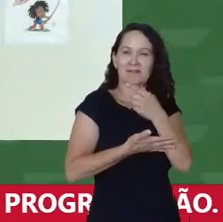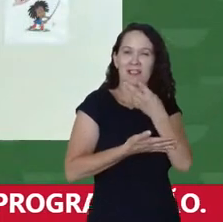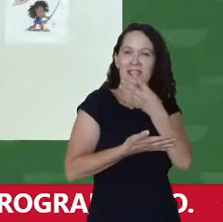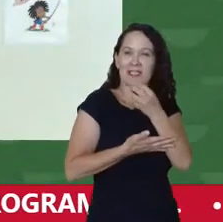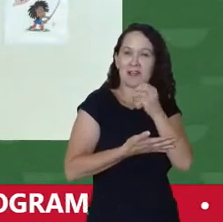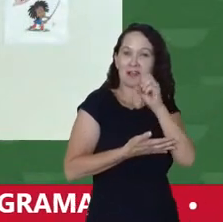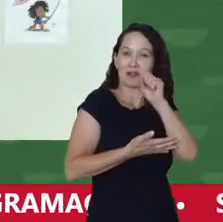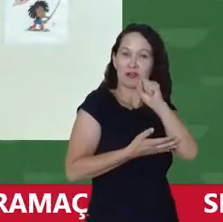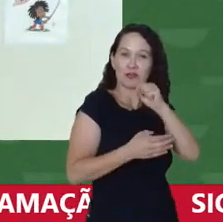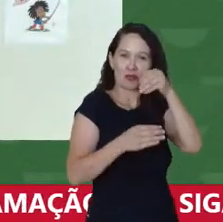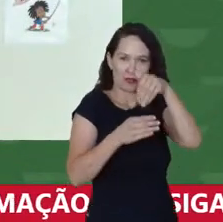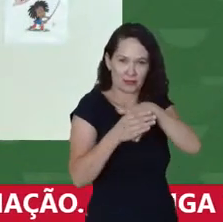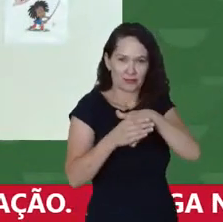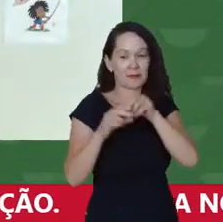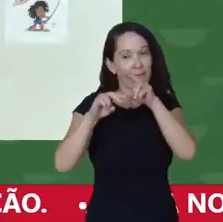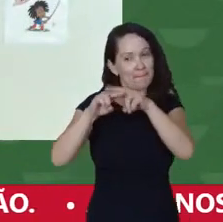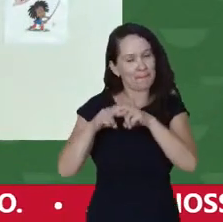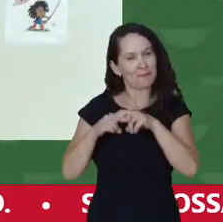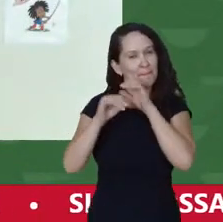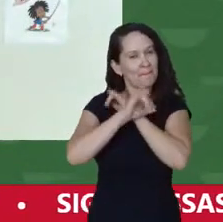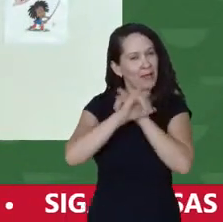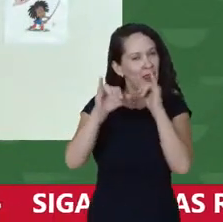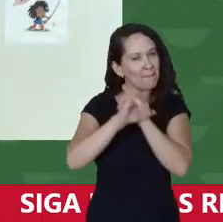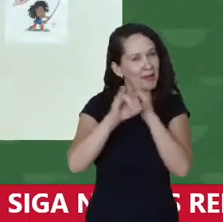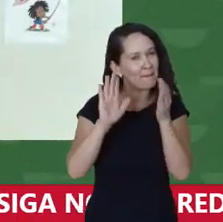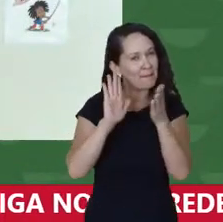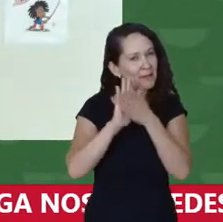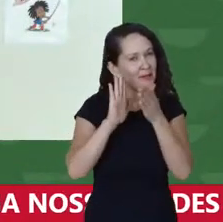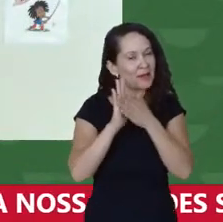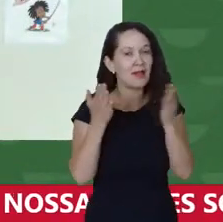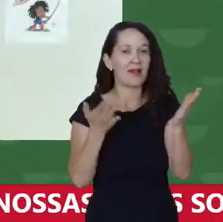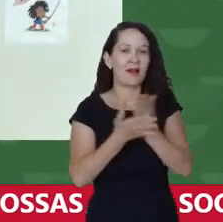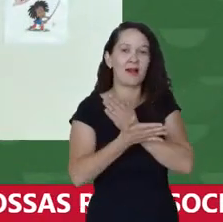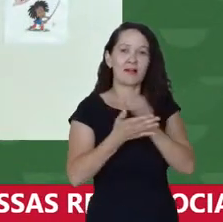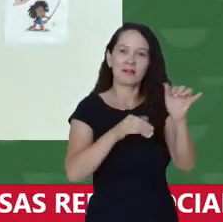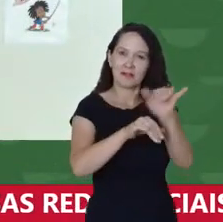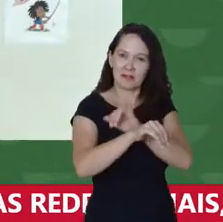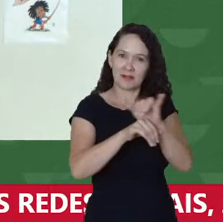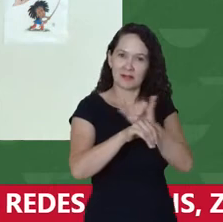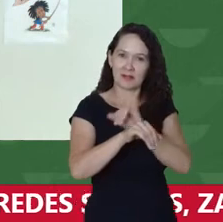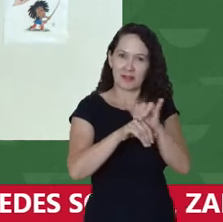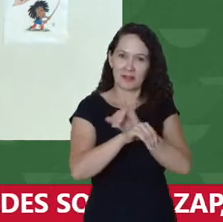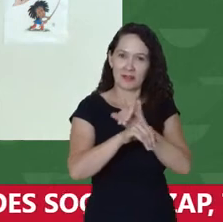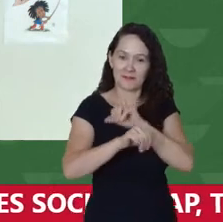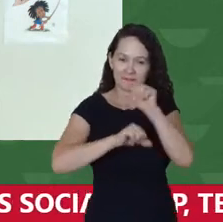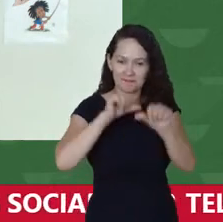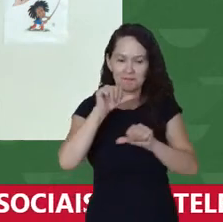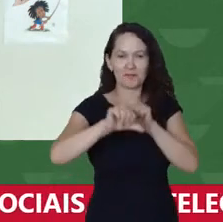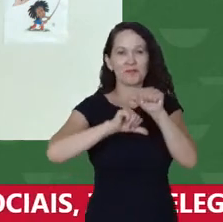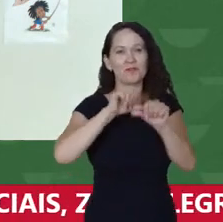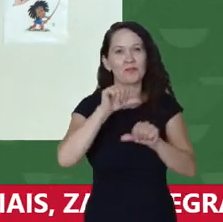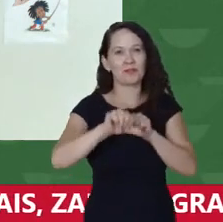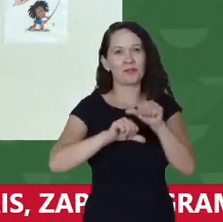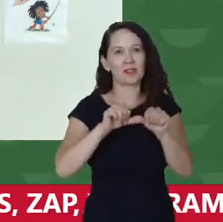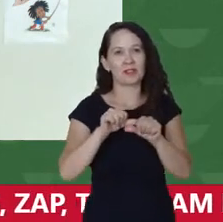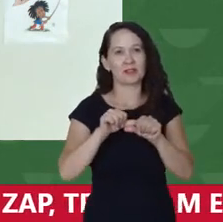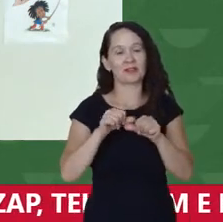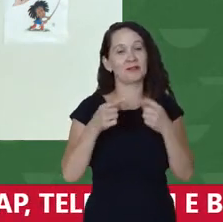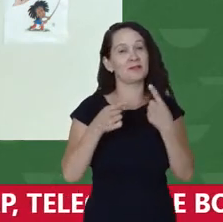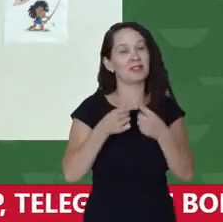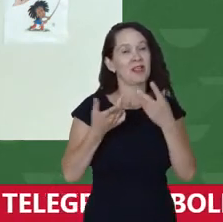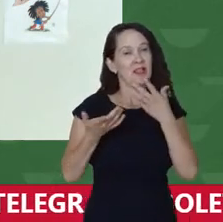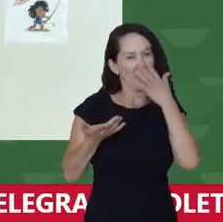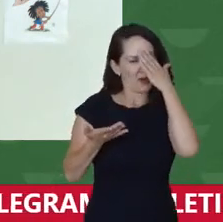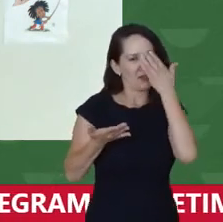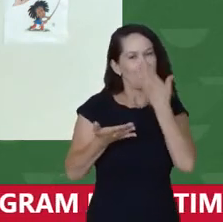308 votos. Por isso que eles estão fazendo algumas medidas de modificação no executivo.